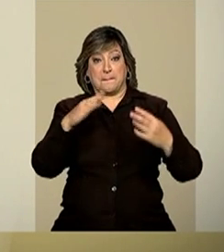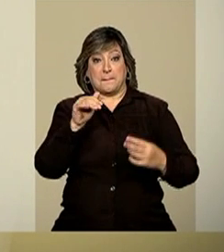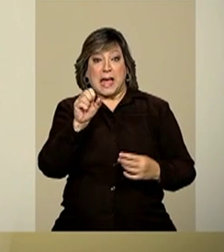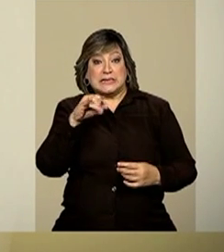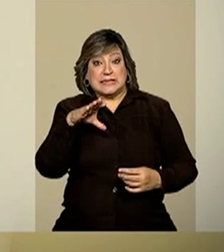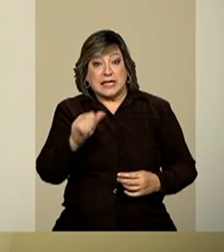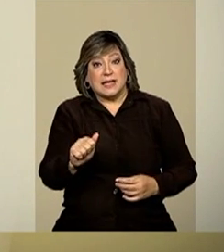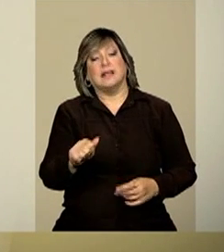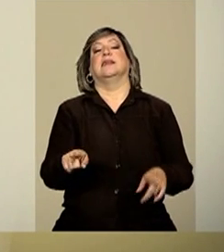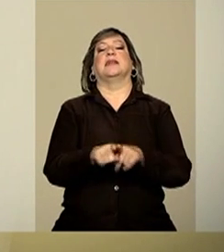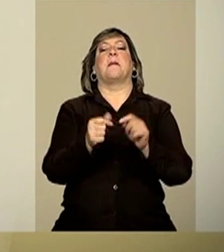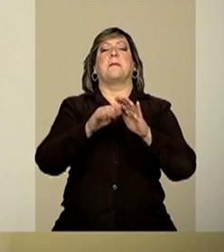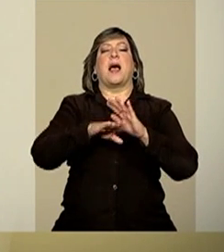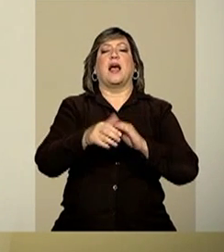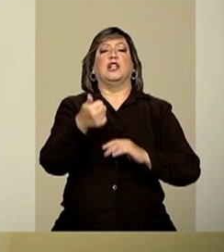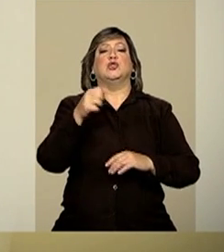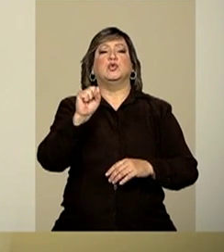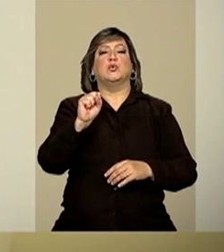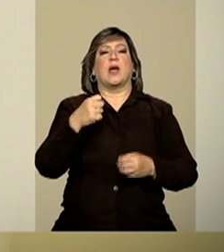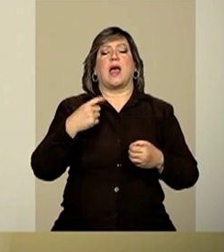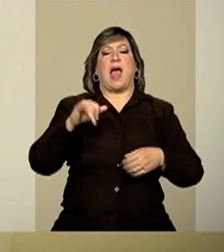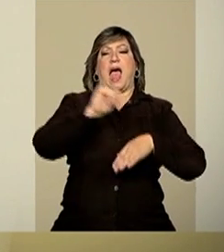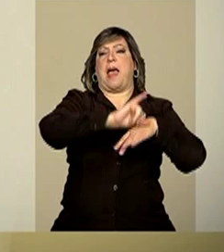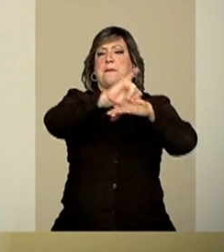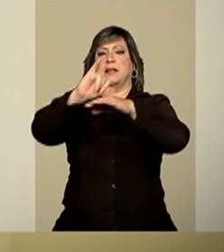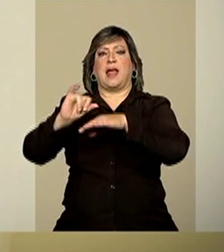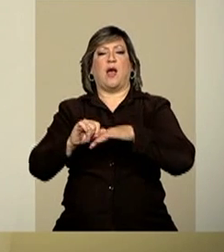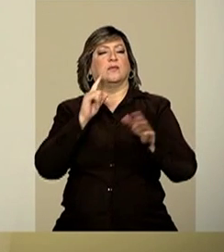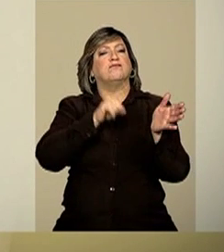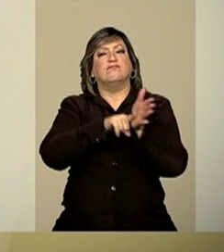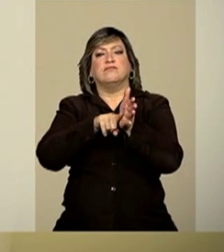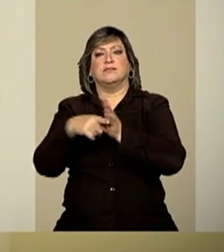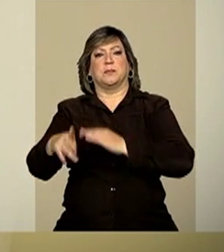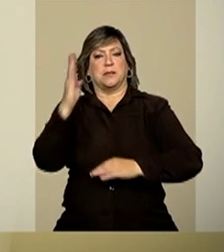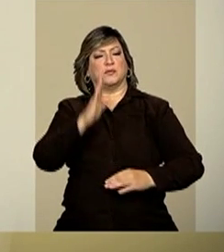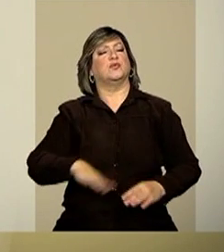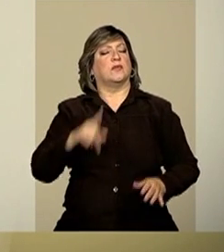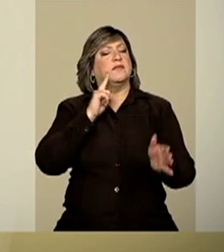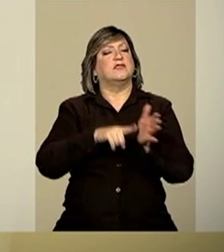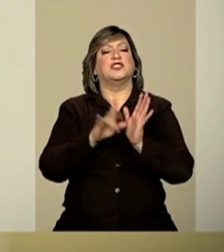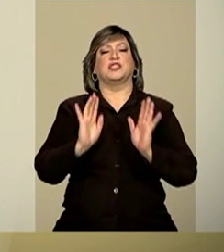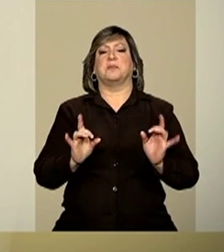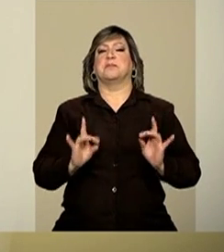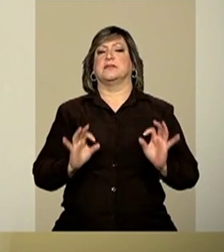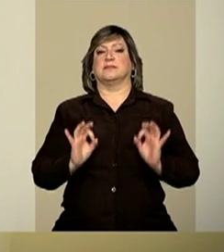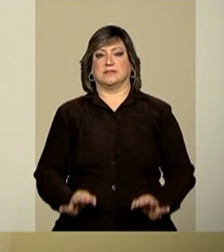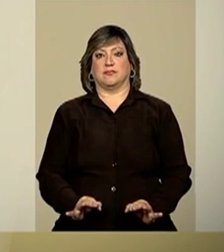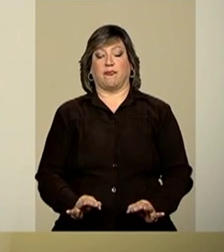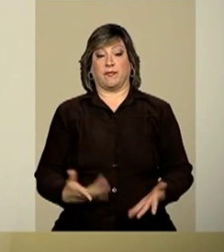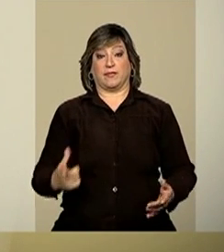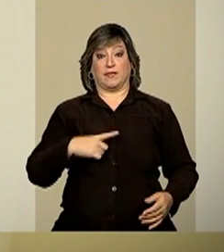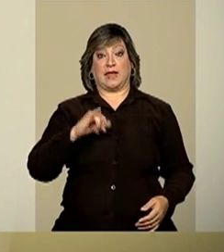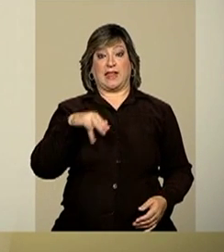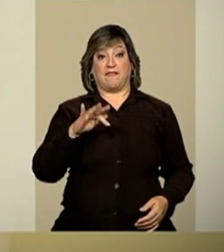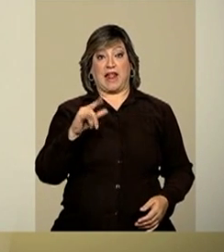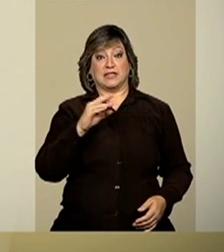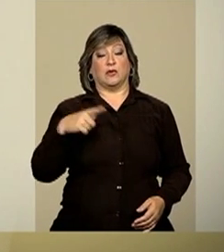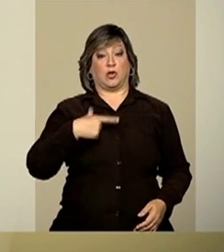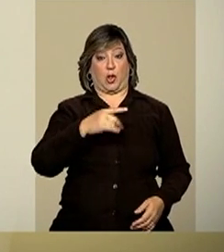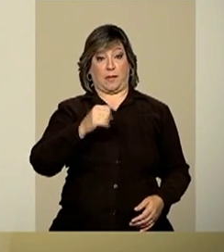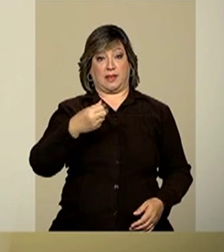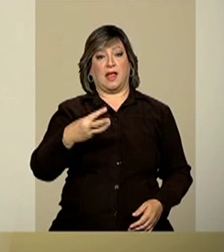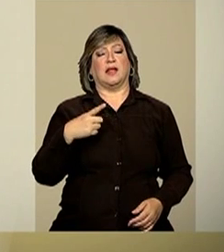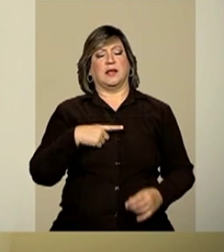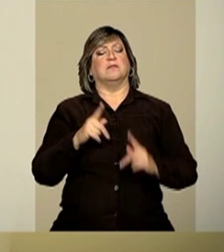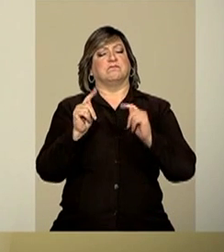todas as 18 capitais pesquisadas. Vamos fechar 2013 com uma inflação mais uma vez dentro